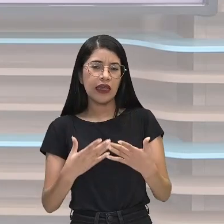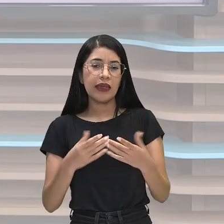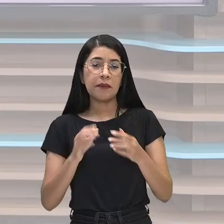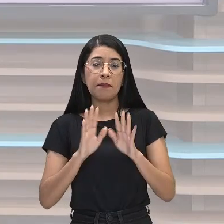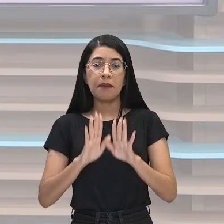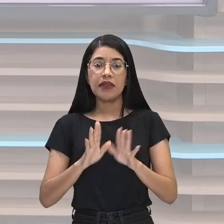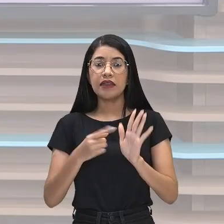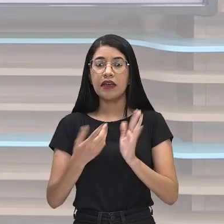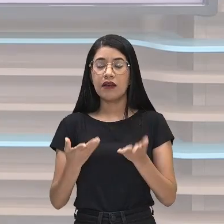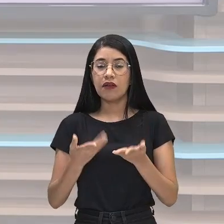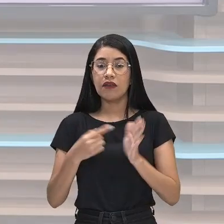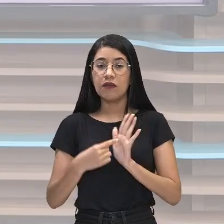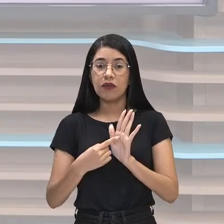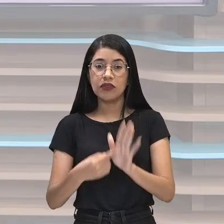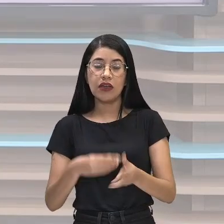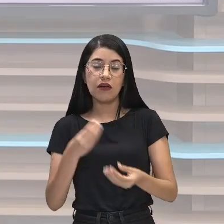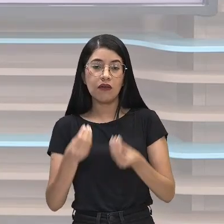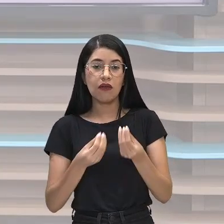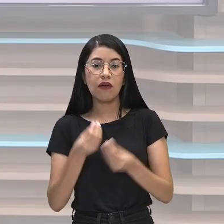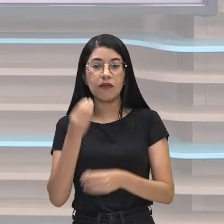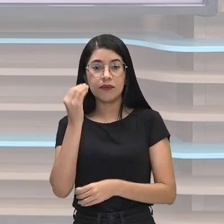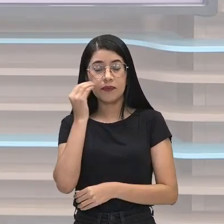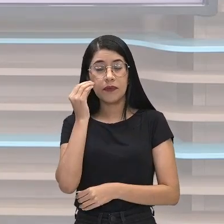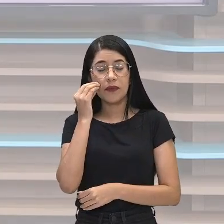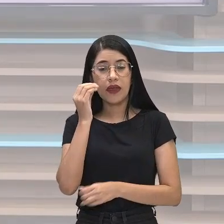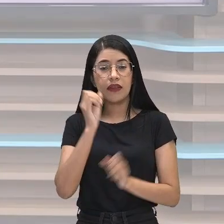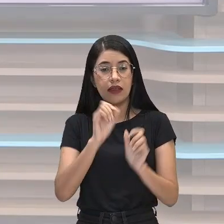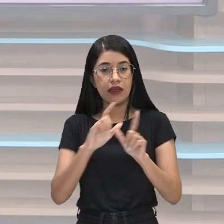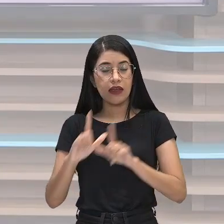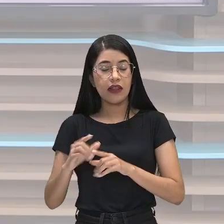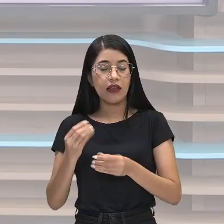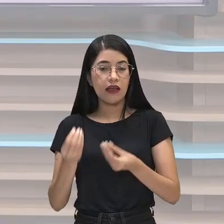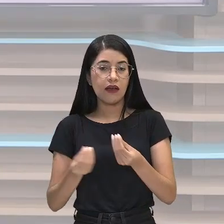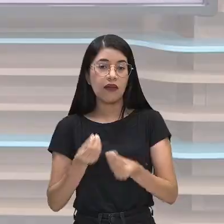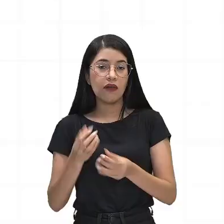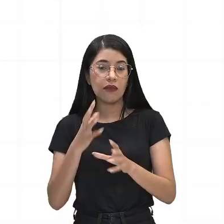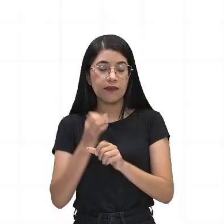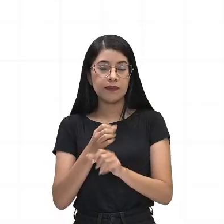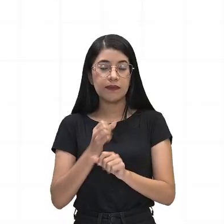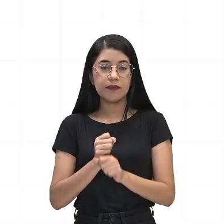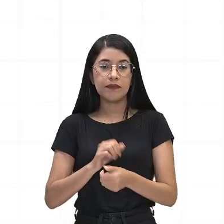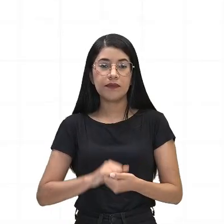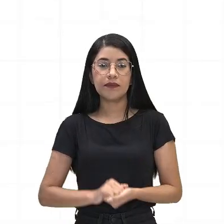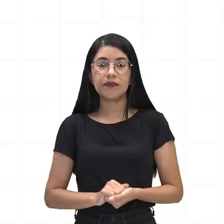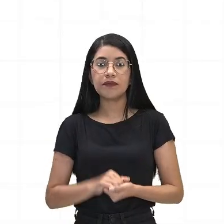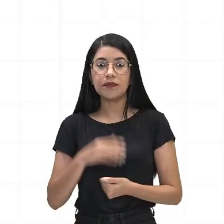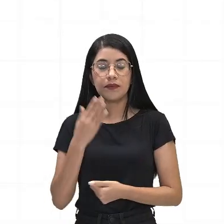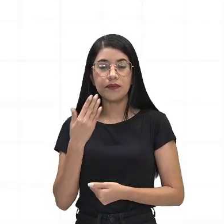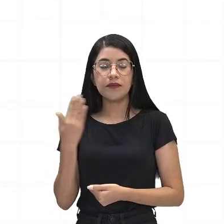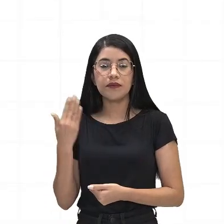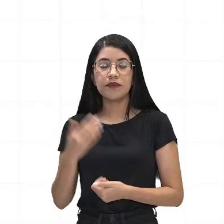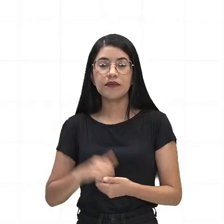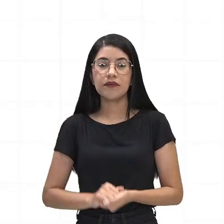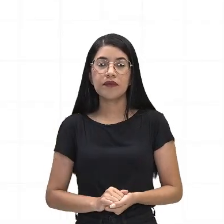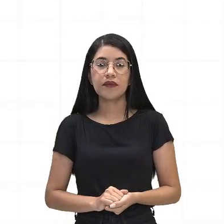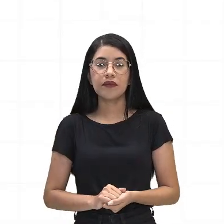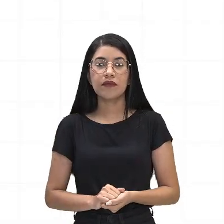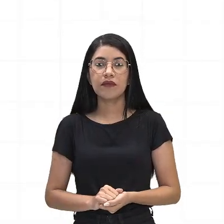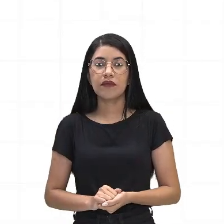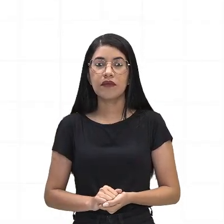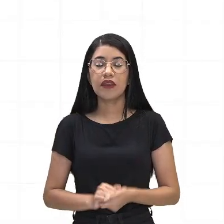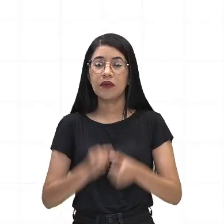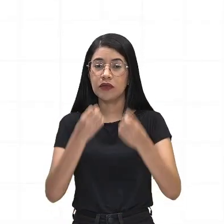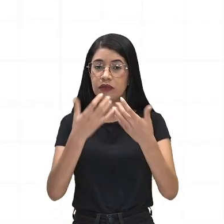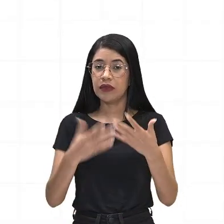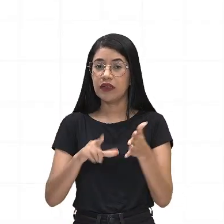mas agora a gente vai ver aí nas cartelas, né, como seria essa resolução. Então, olha só, como eu falei